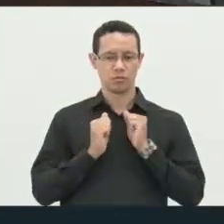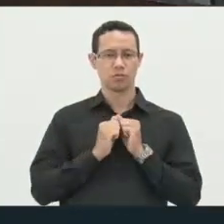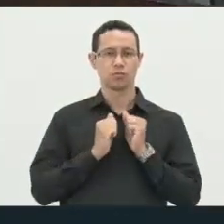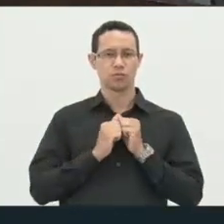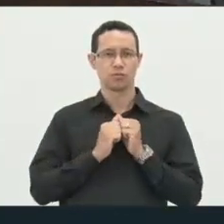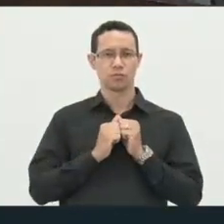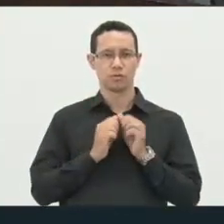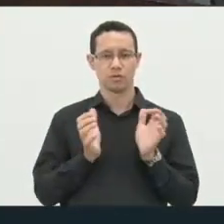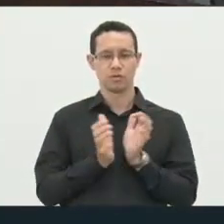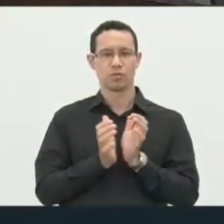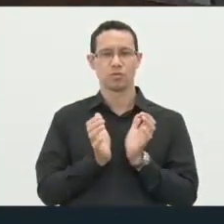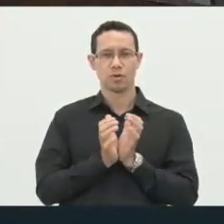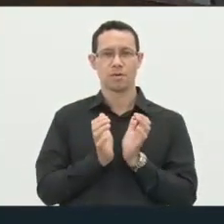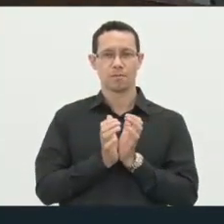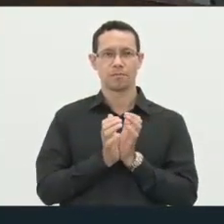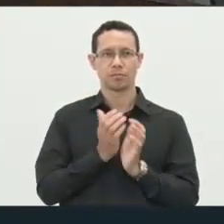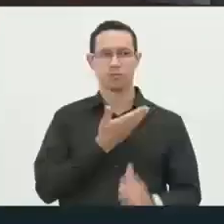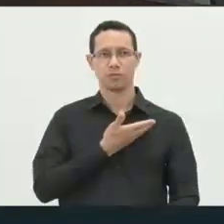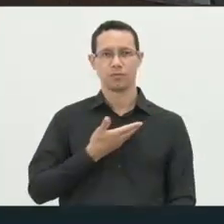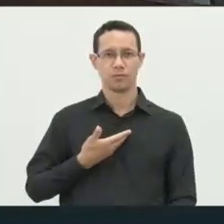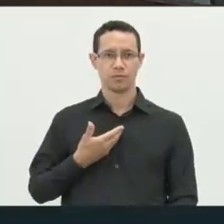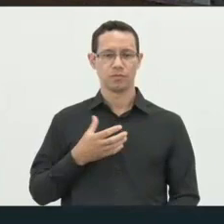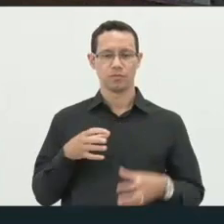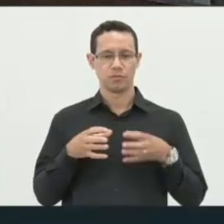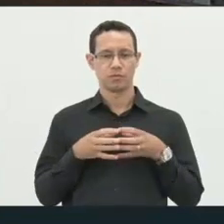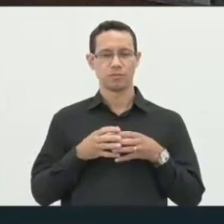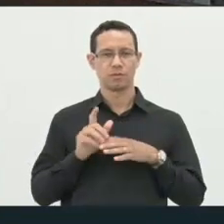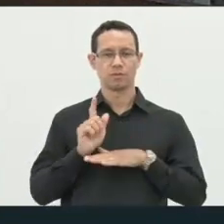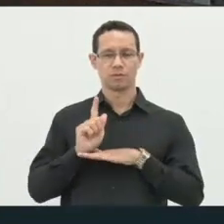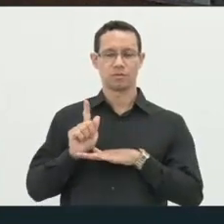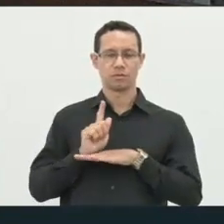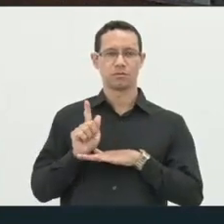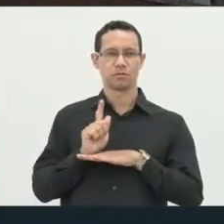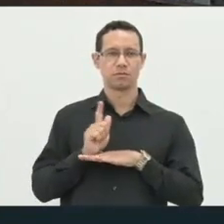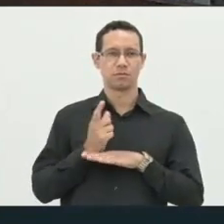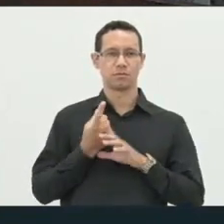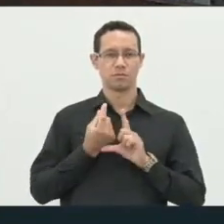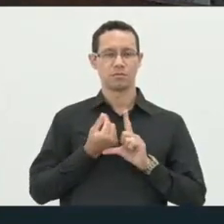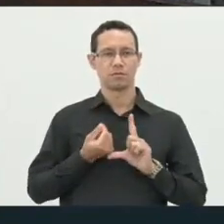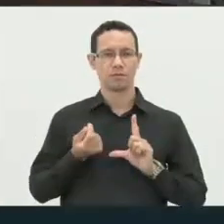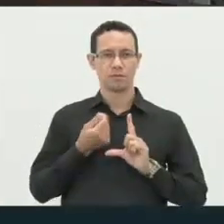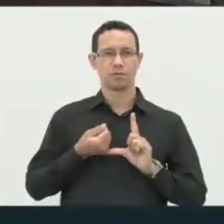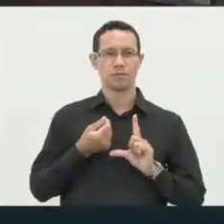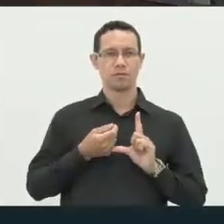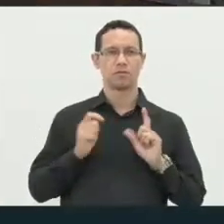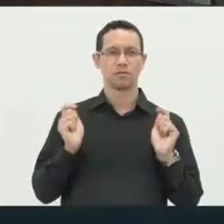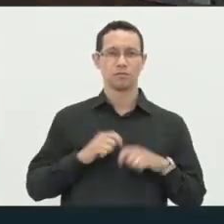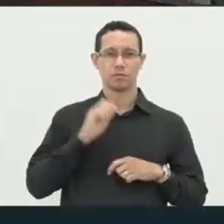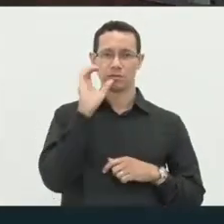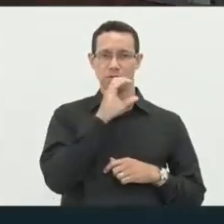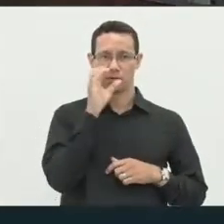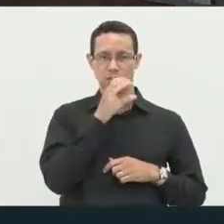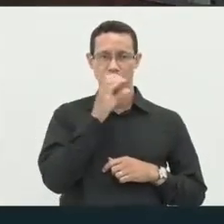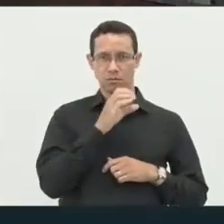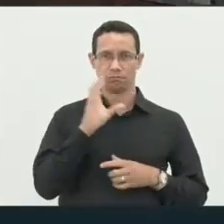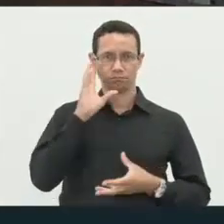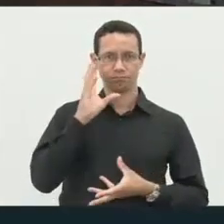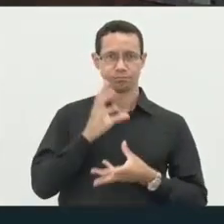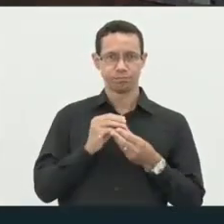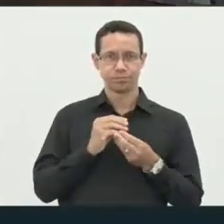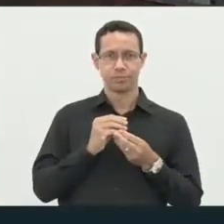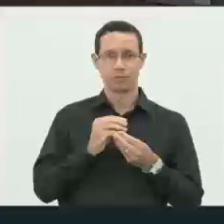do governo junto com a equipe de gestão e de Finanças eles pudessem o mais rápido possível concluir esse